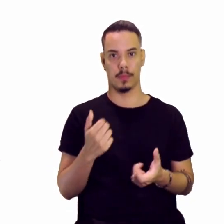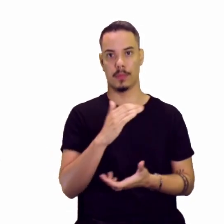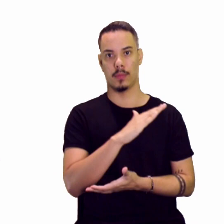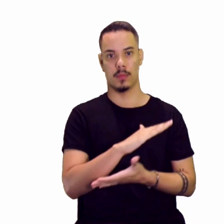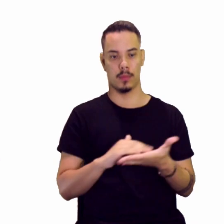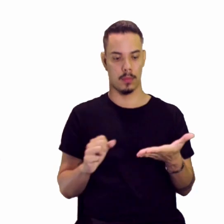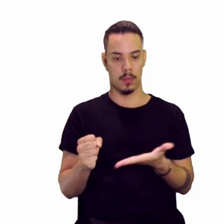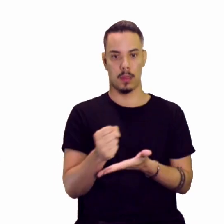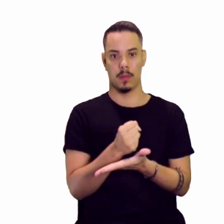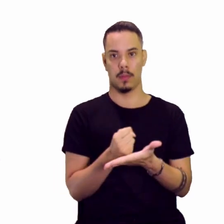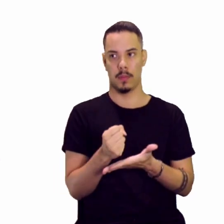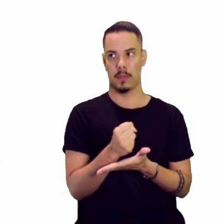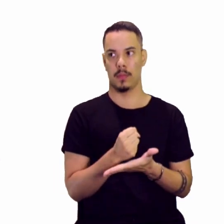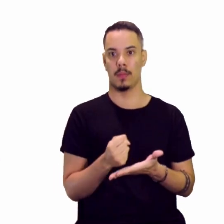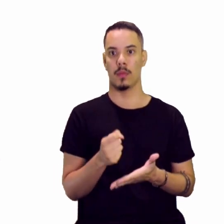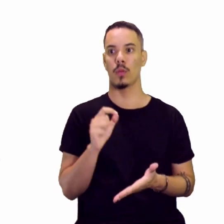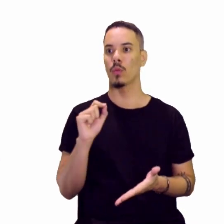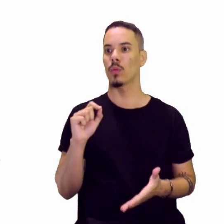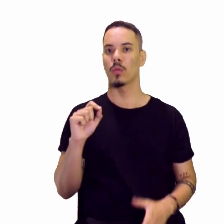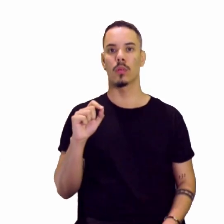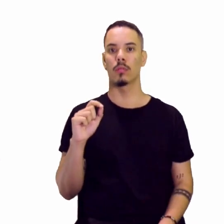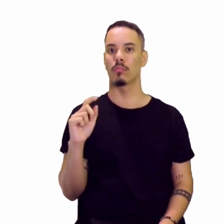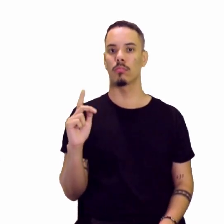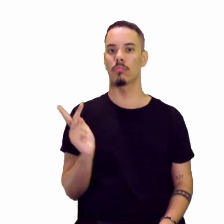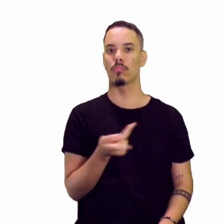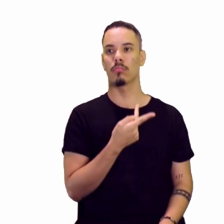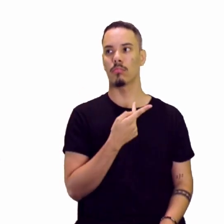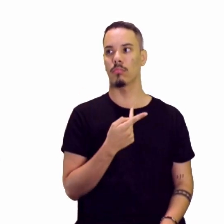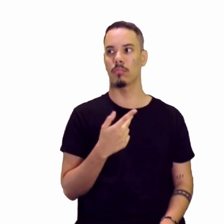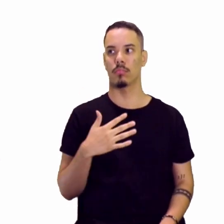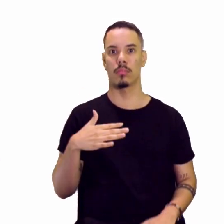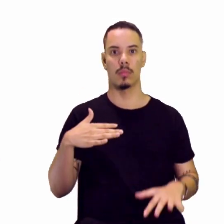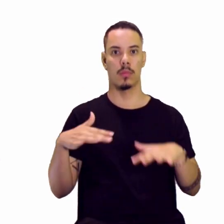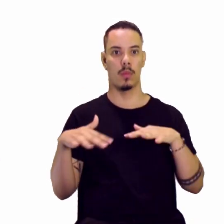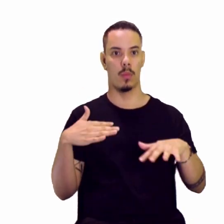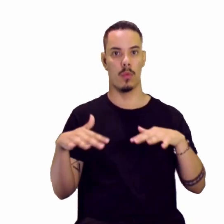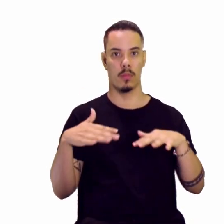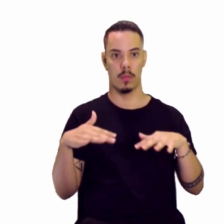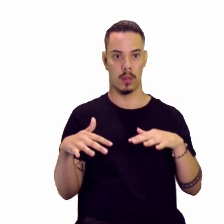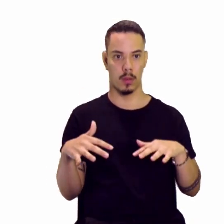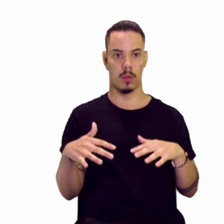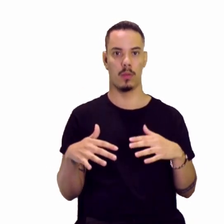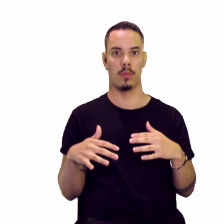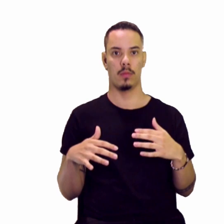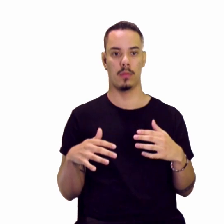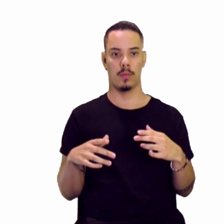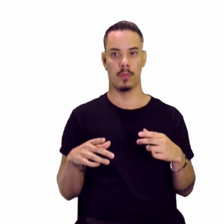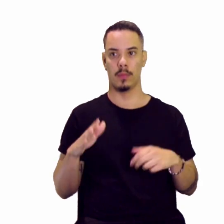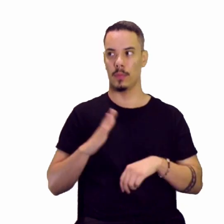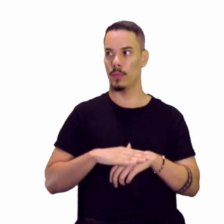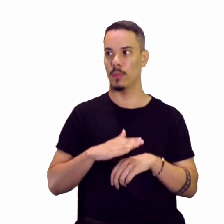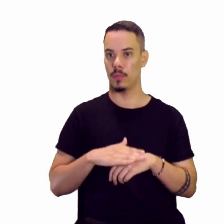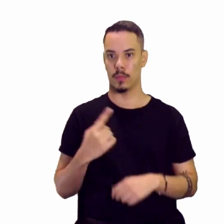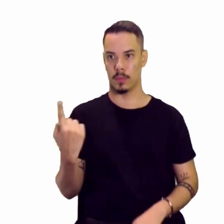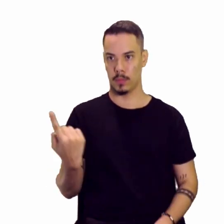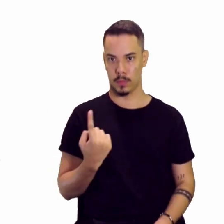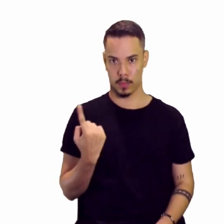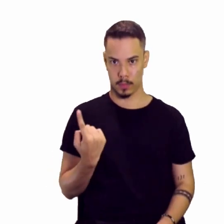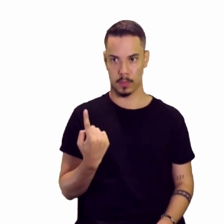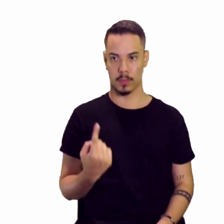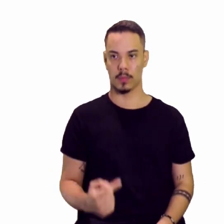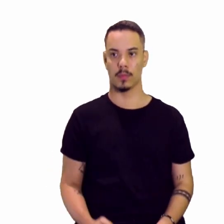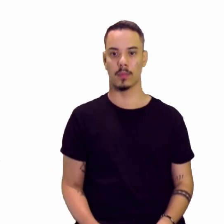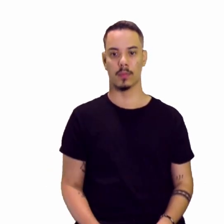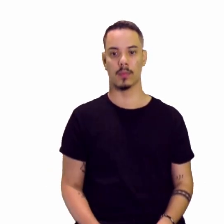a base aqui. O que vai acontecer? Movimento, né? Vai acontecer movimento aí, esse corpo se solta, certo? né? Só que não Esse